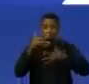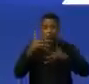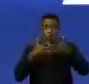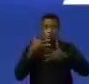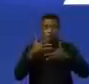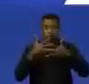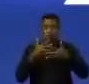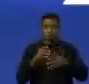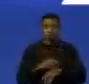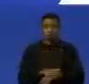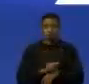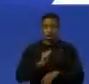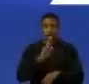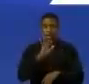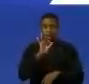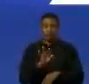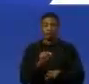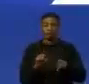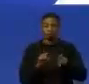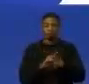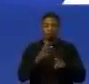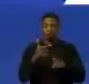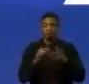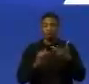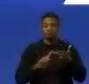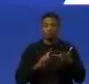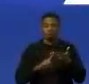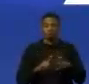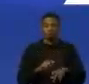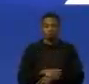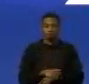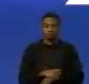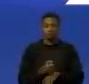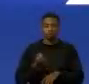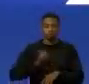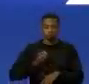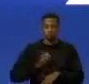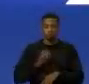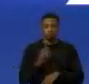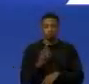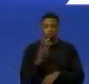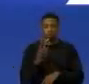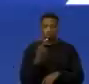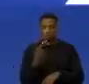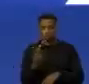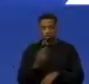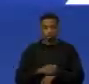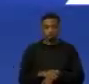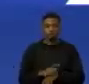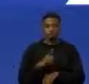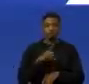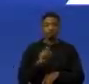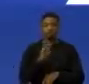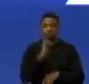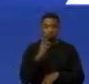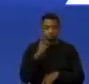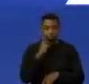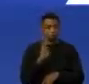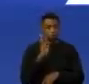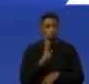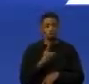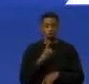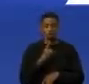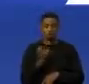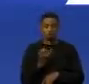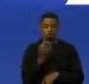A. Agora, para a nossa próxima questão, questão de número 132, uma questão